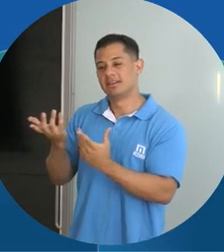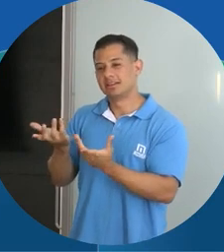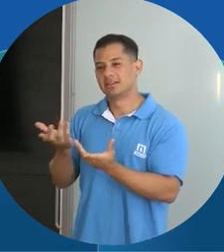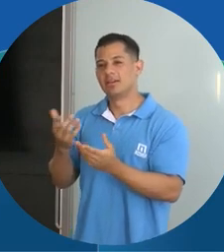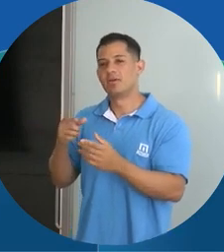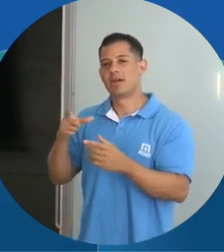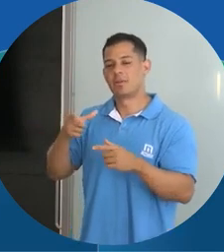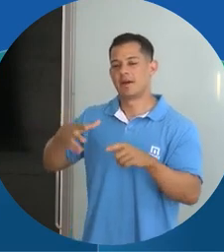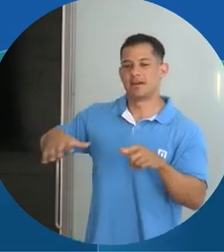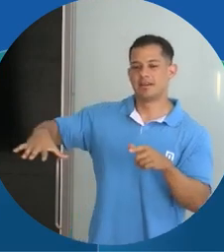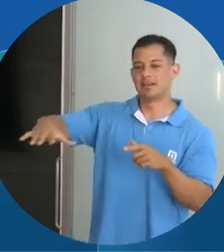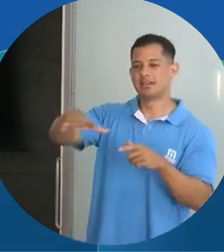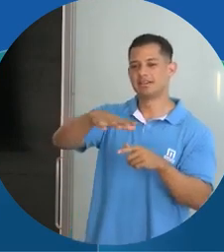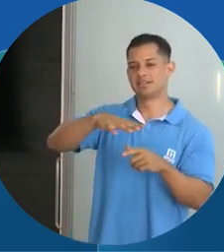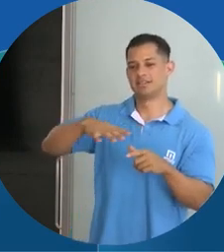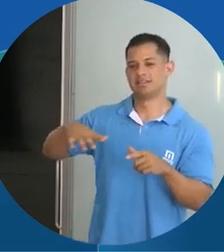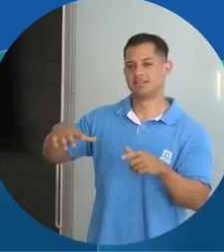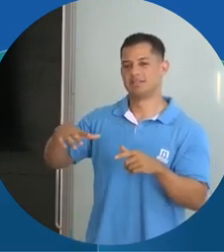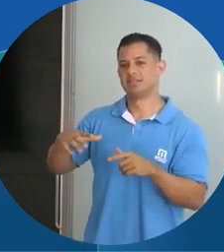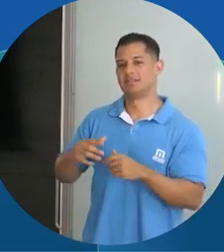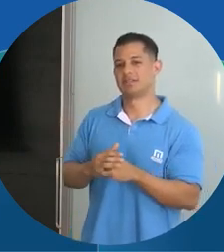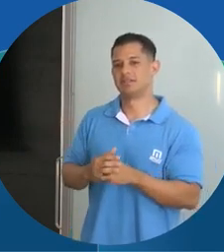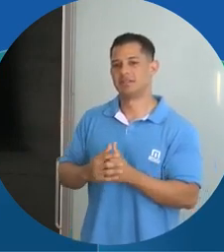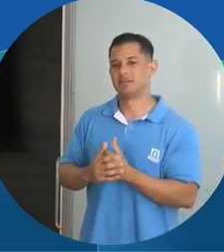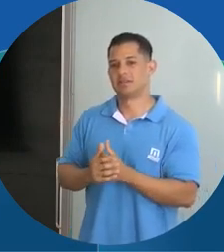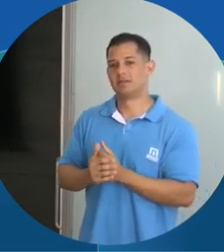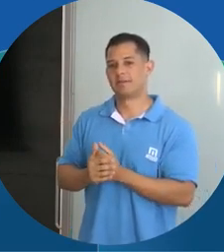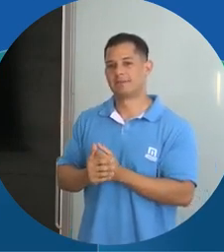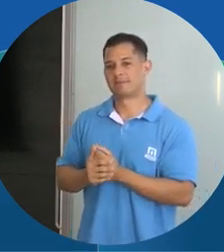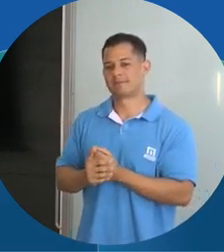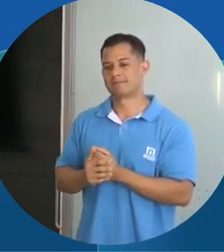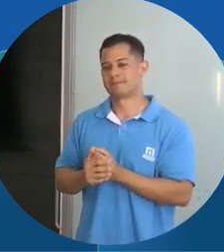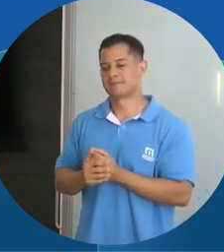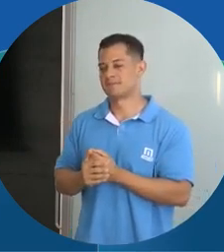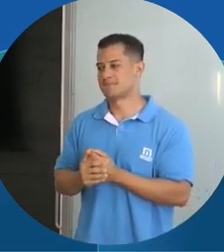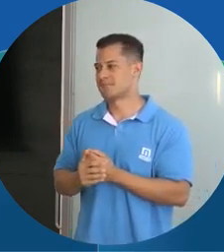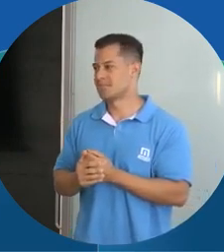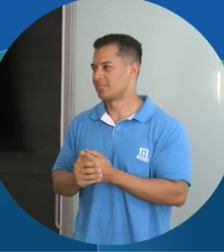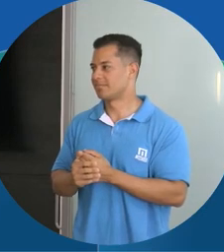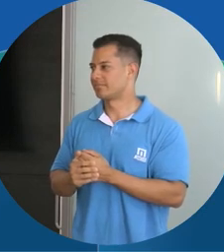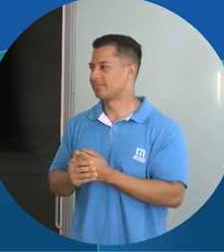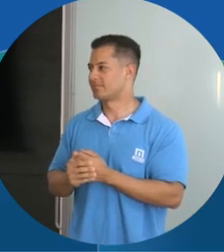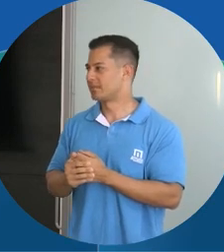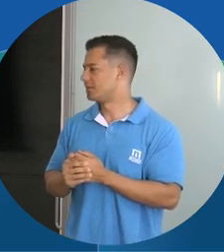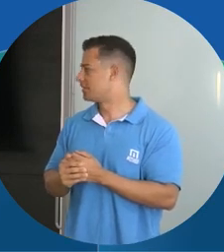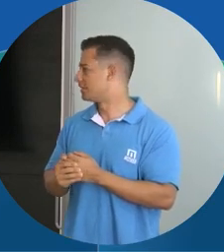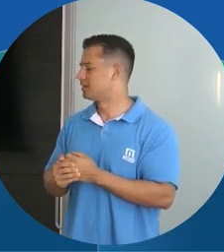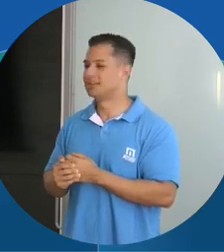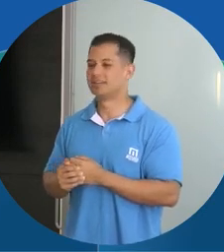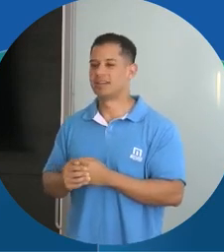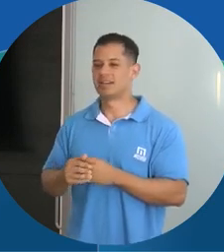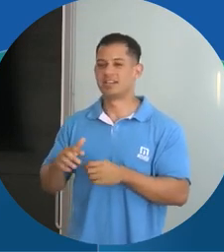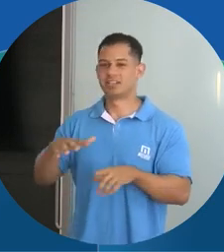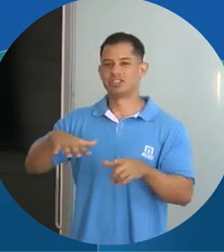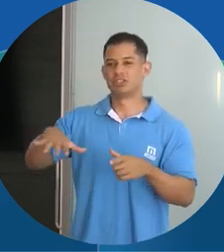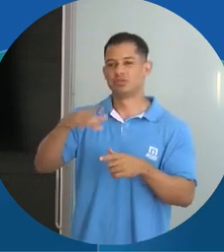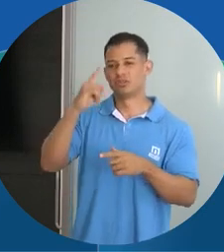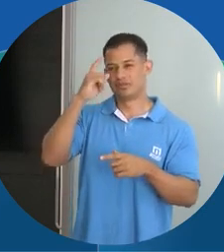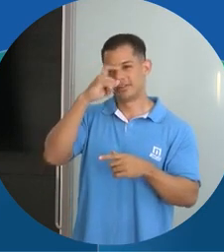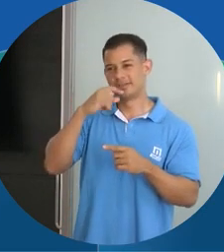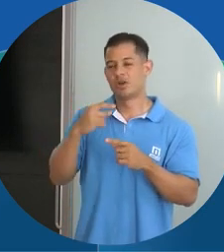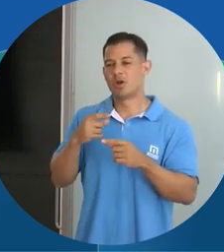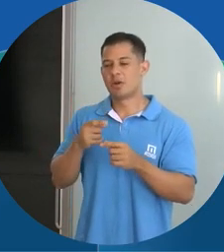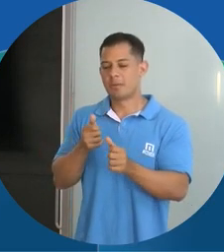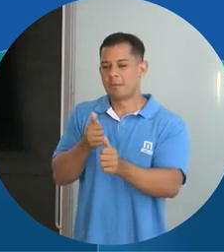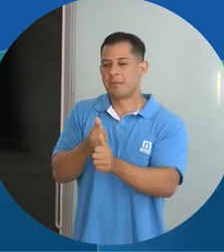de terreno muito quase pantanoso ali, né? É um terreno, um brejo. Então, é um terreno muito